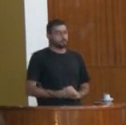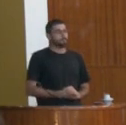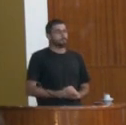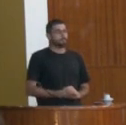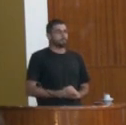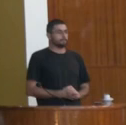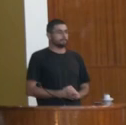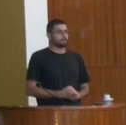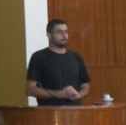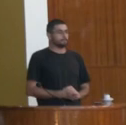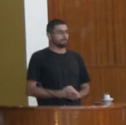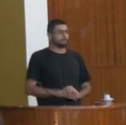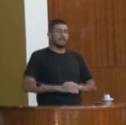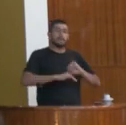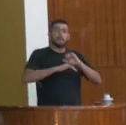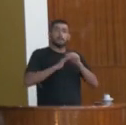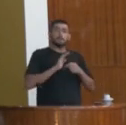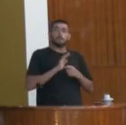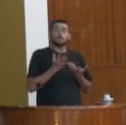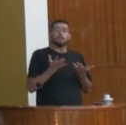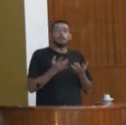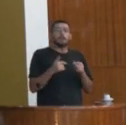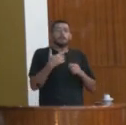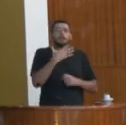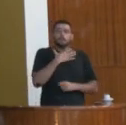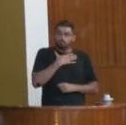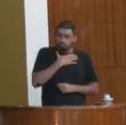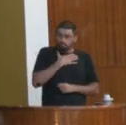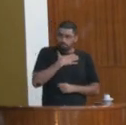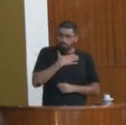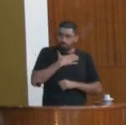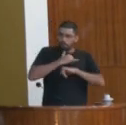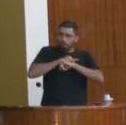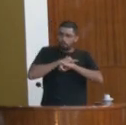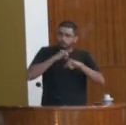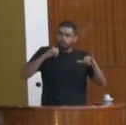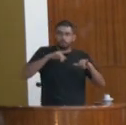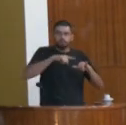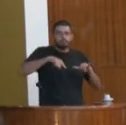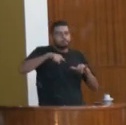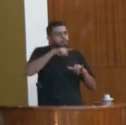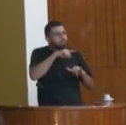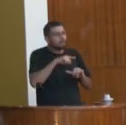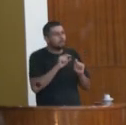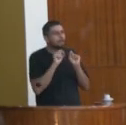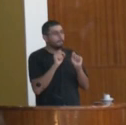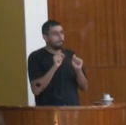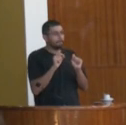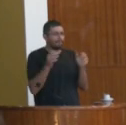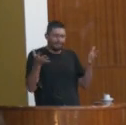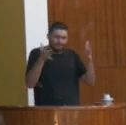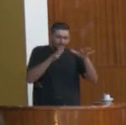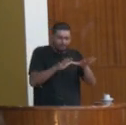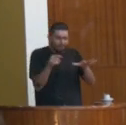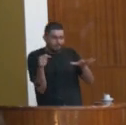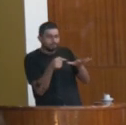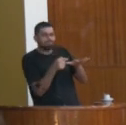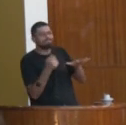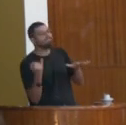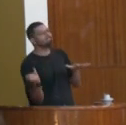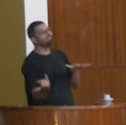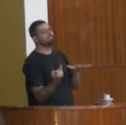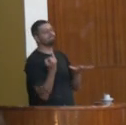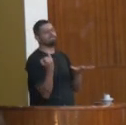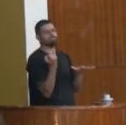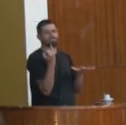a mensagem que eu queria deixar aqui é que é muito importante a gente falar sempre da inclusão e que a gente não pode